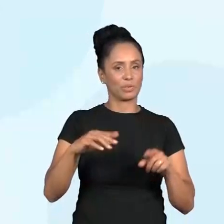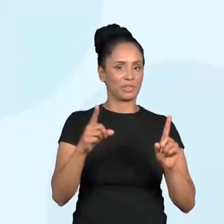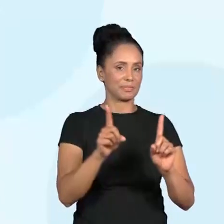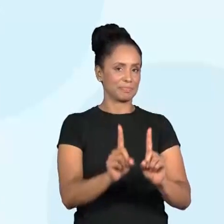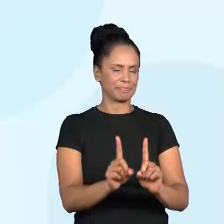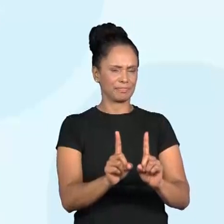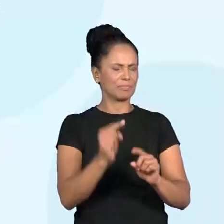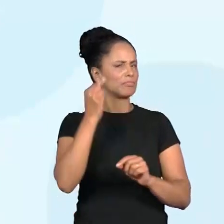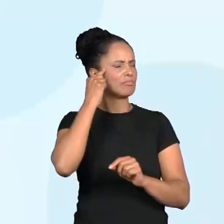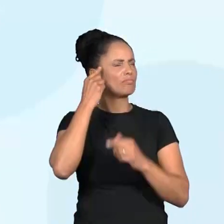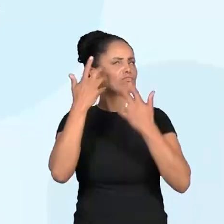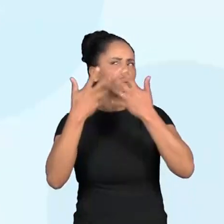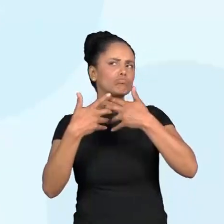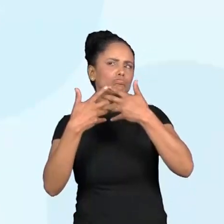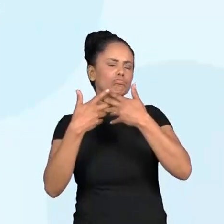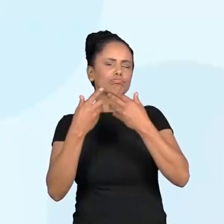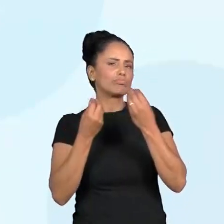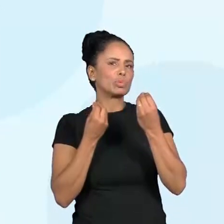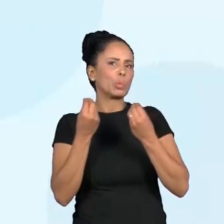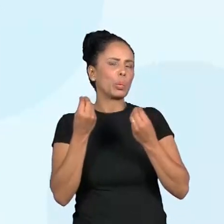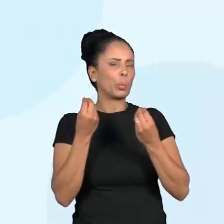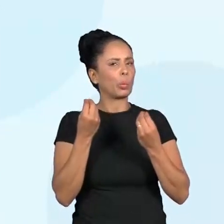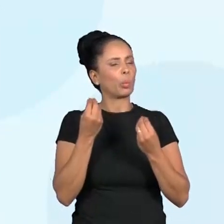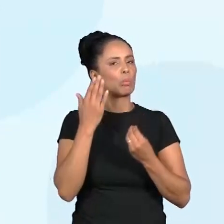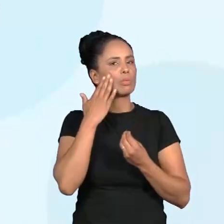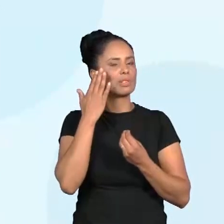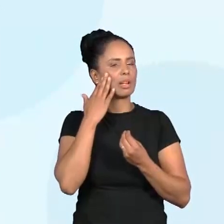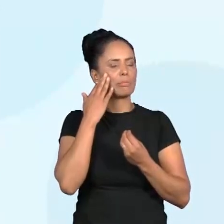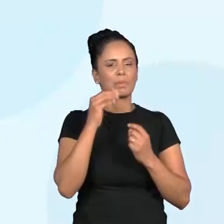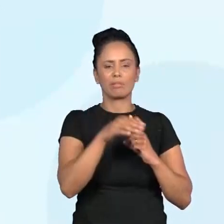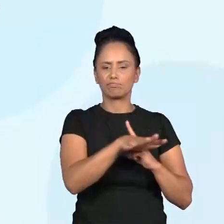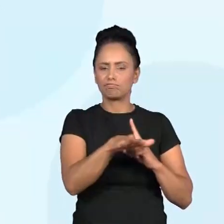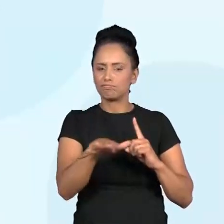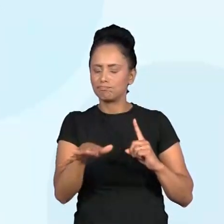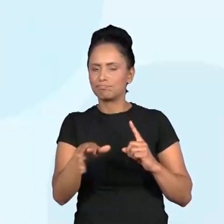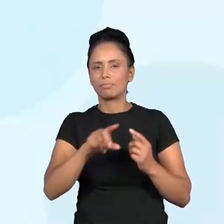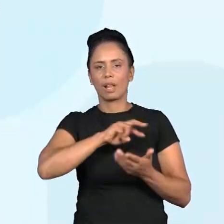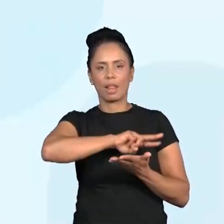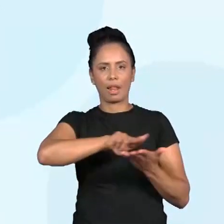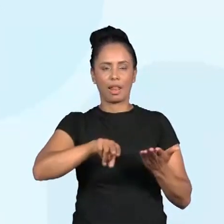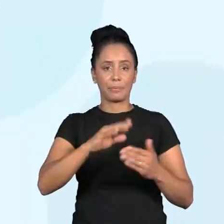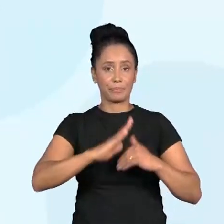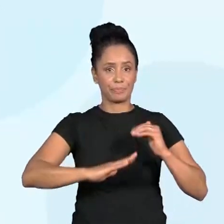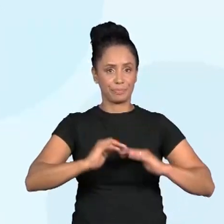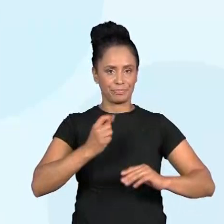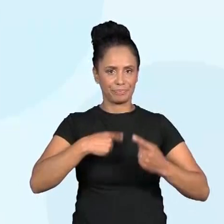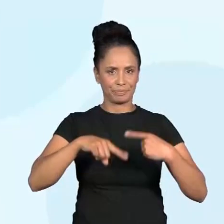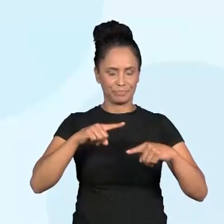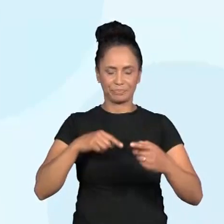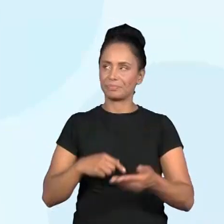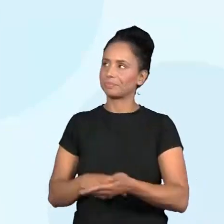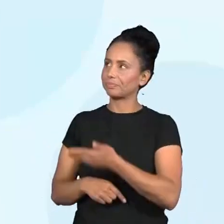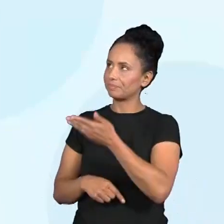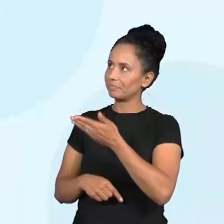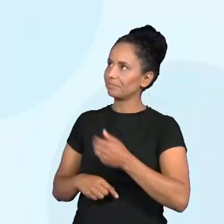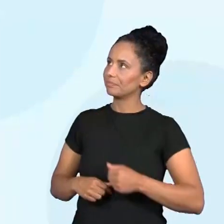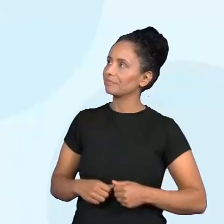vamos pensar aí um pouquinho ou falar um pouco a respeito das habilidades desta aula.